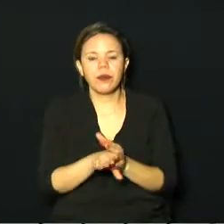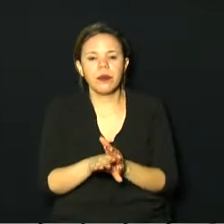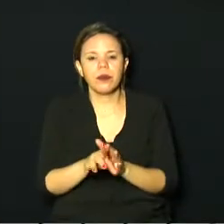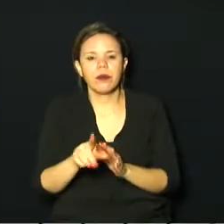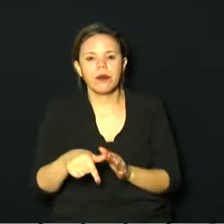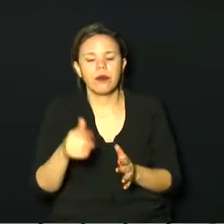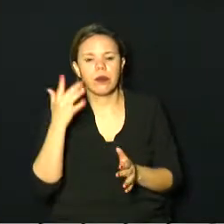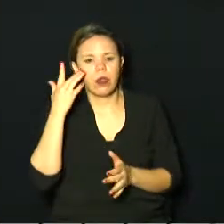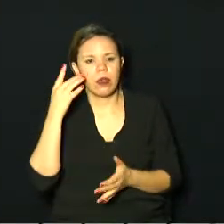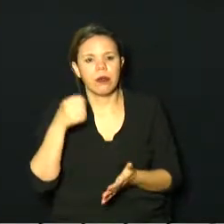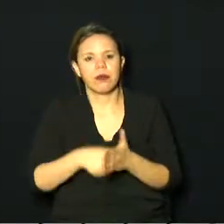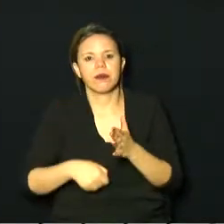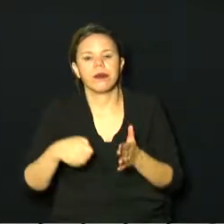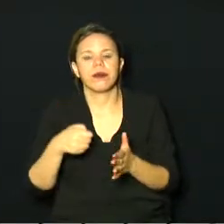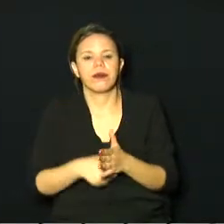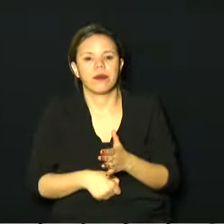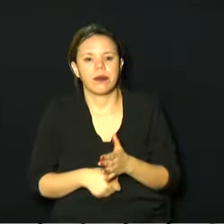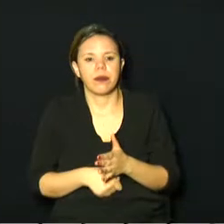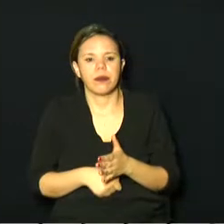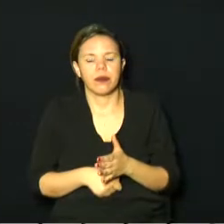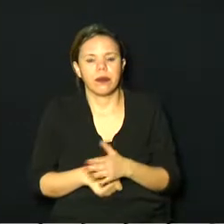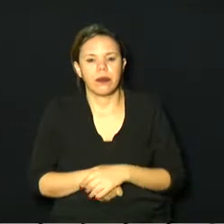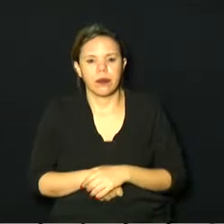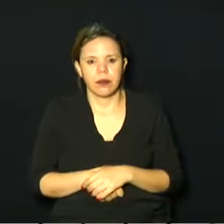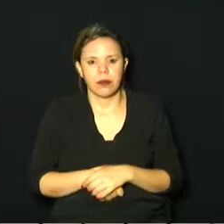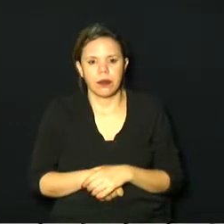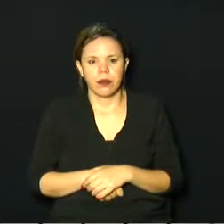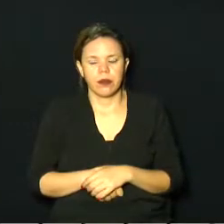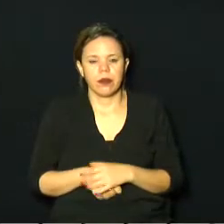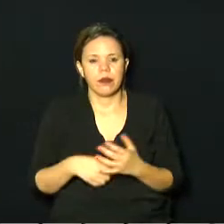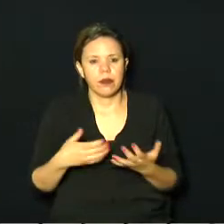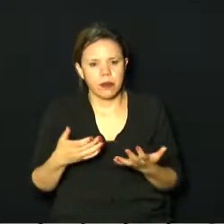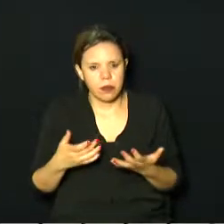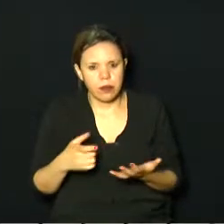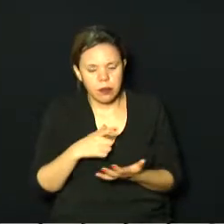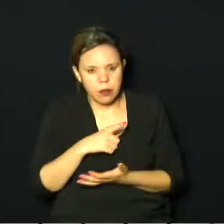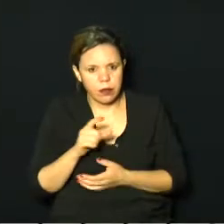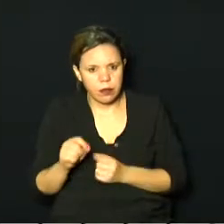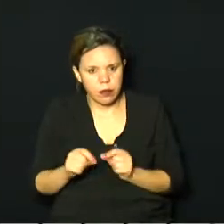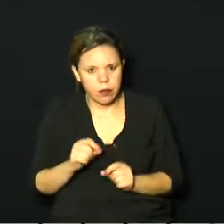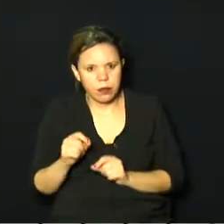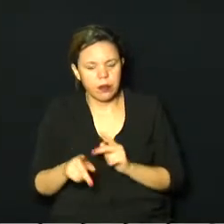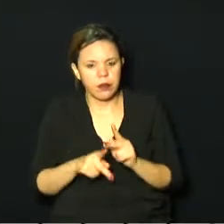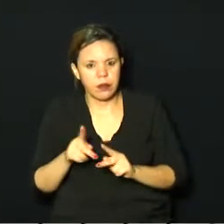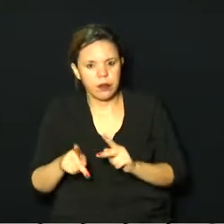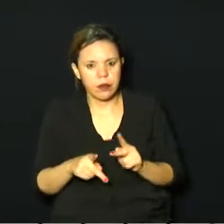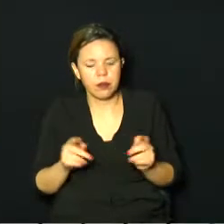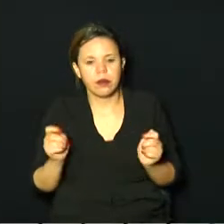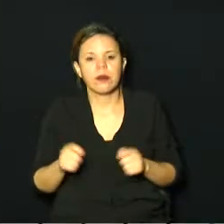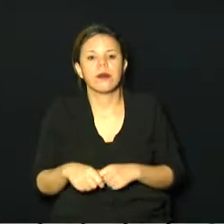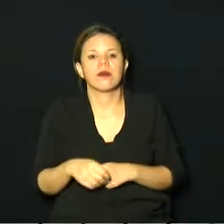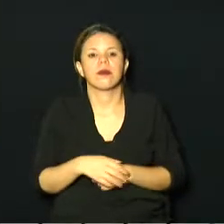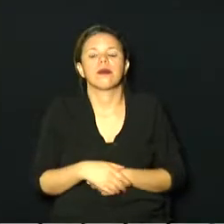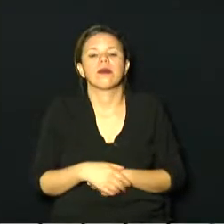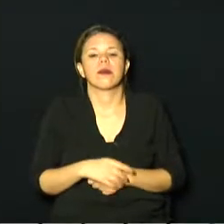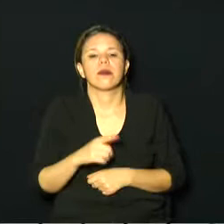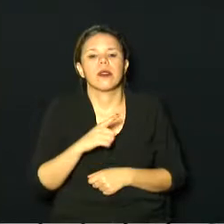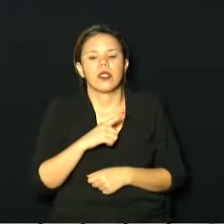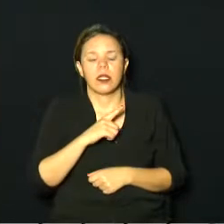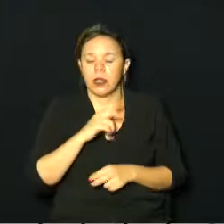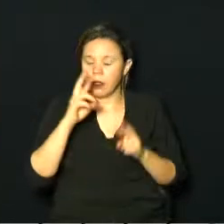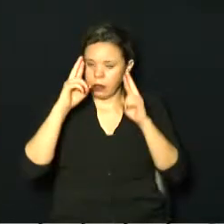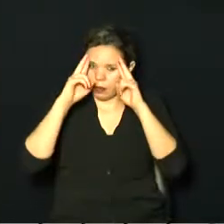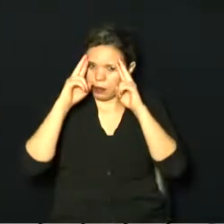acho que a nossa luta é uma luta para buscar que as pessoas possam ter